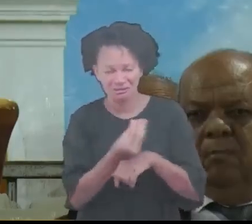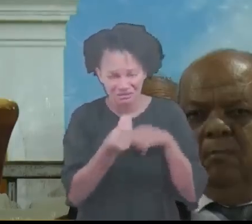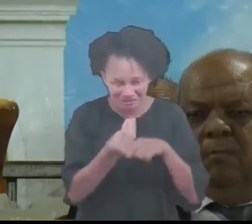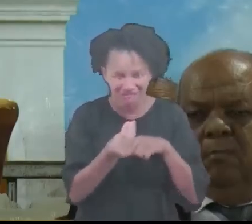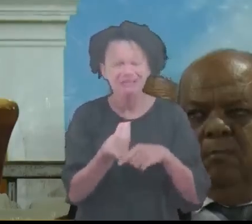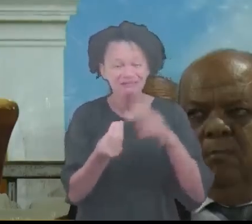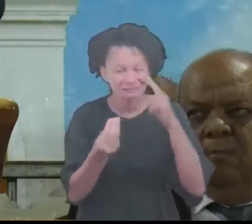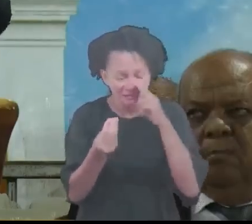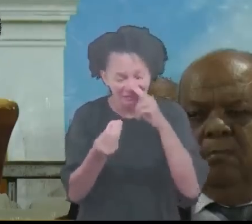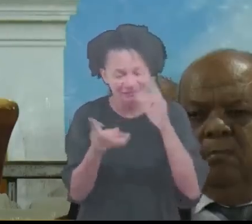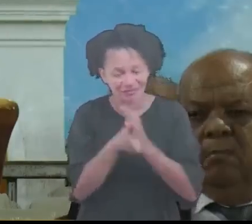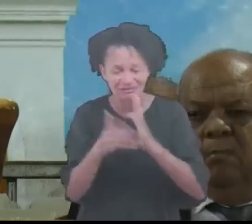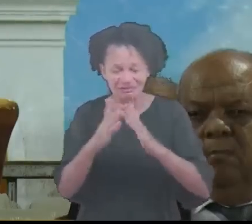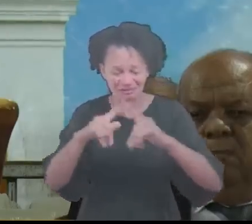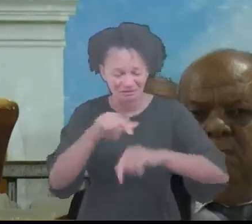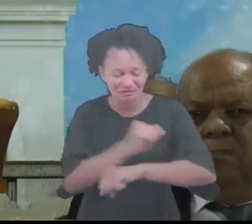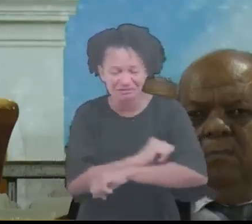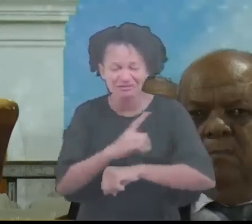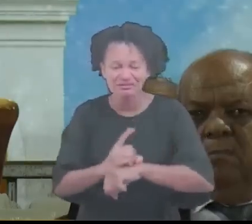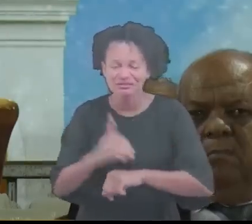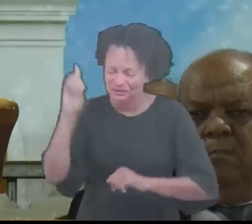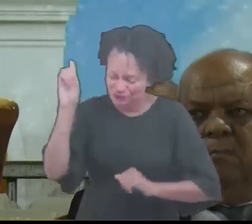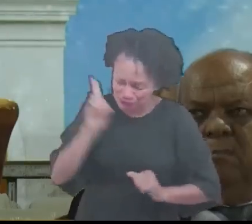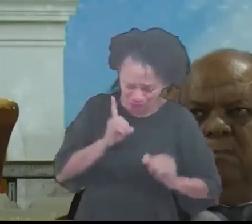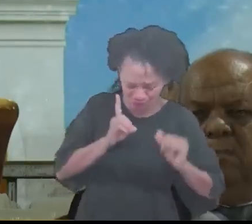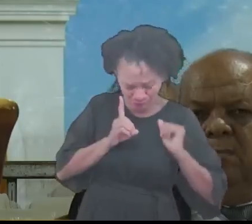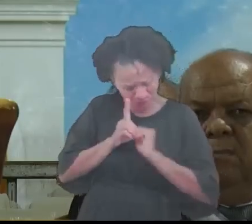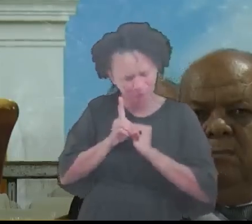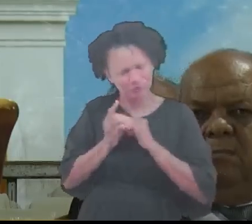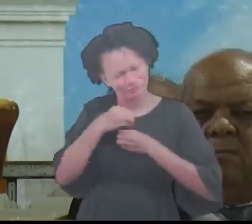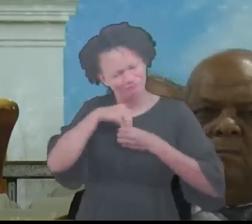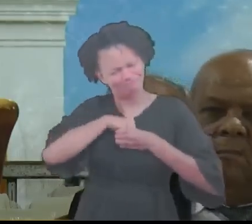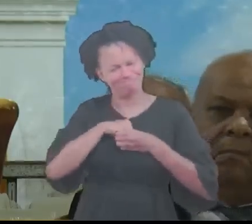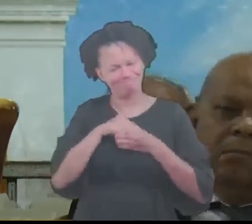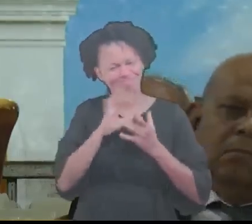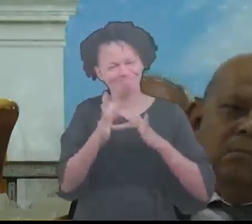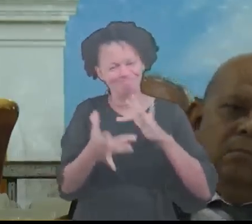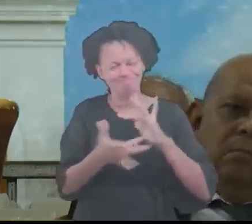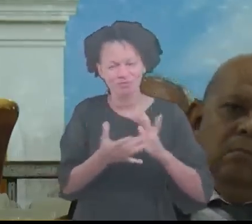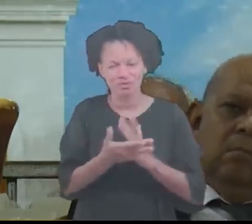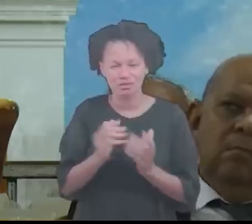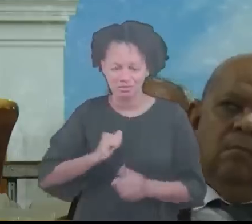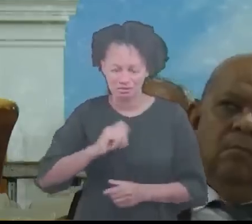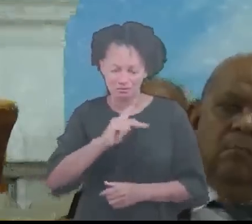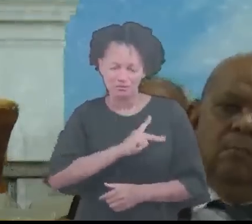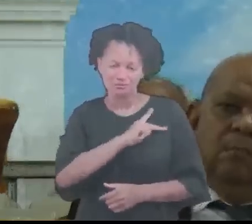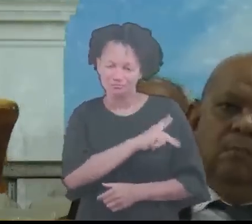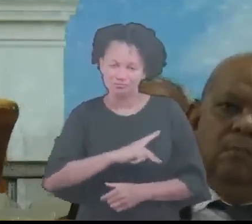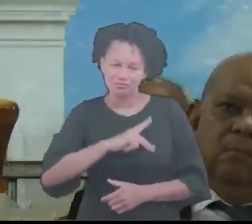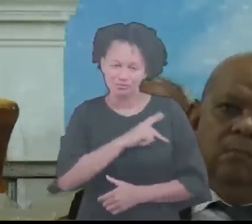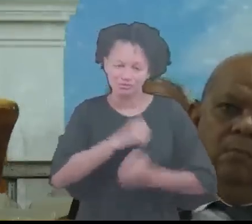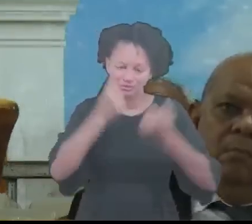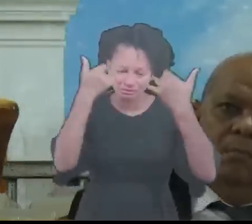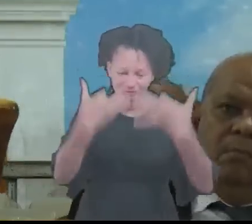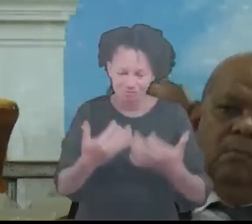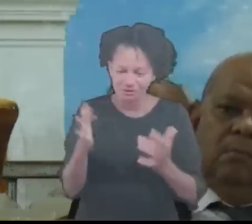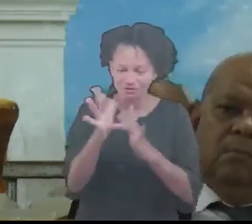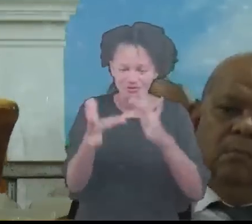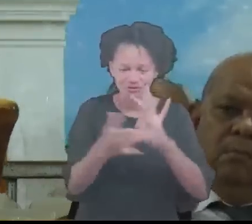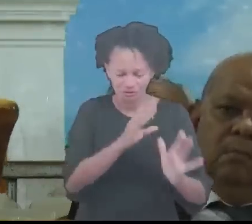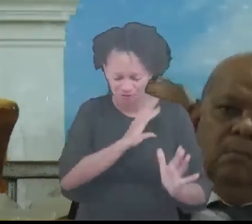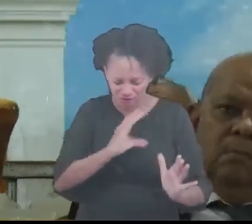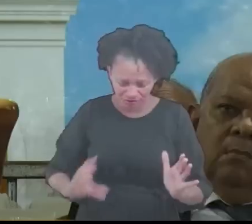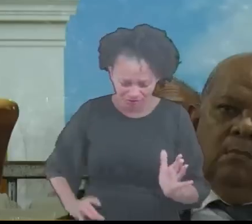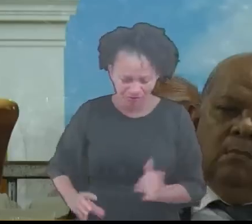um saquitel de mirra no seio. O apóstolo São Paulo disse: para que Cristo